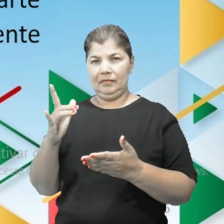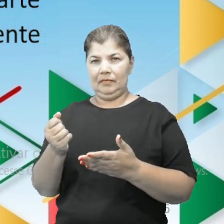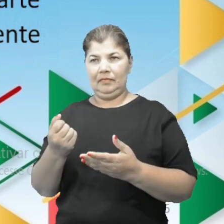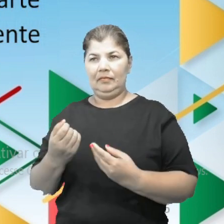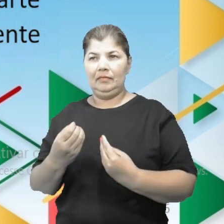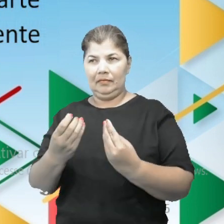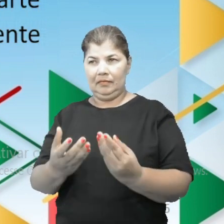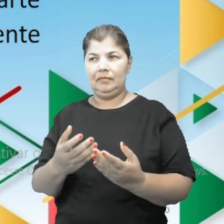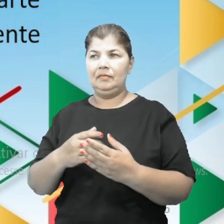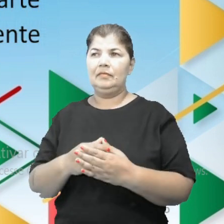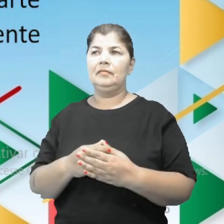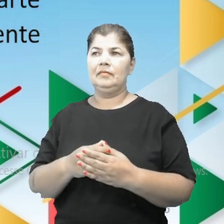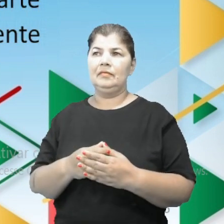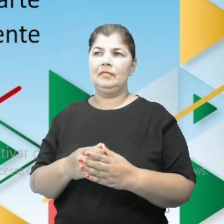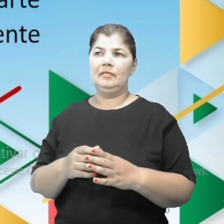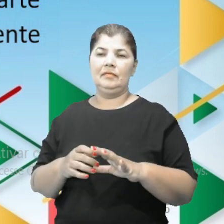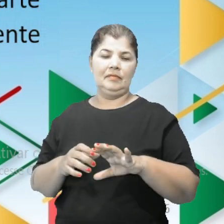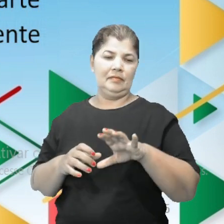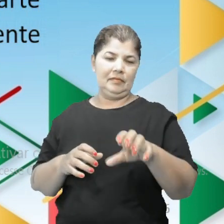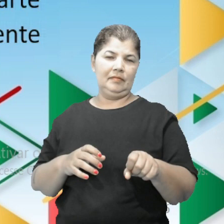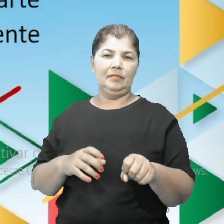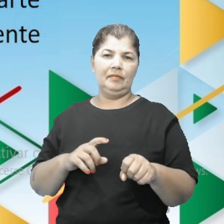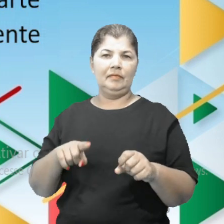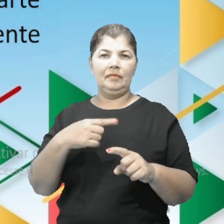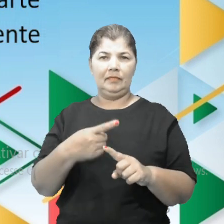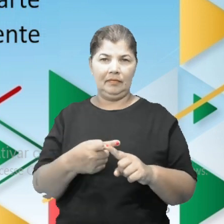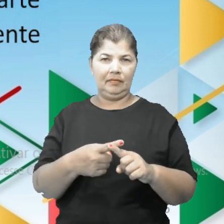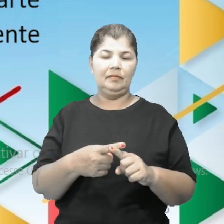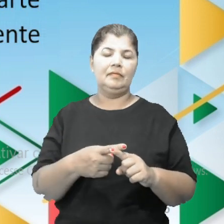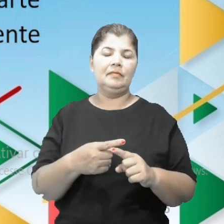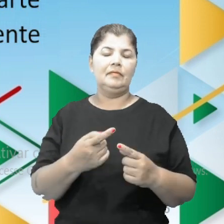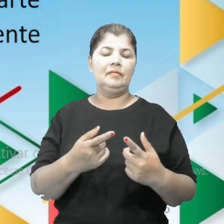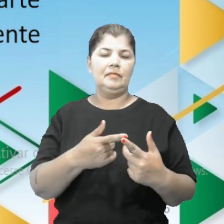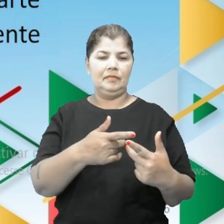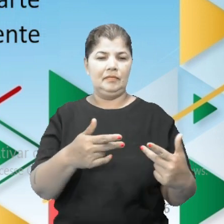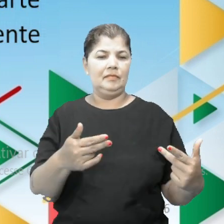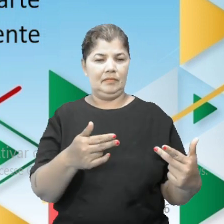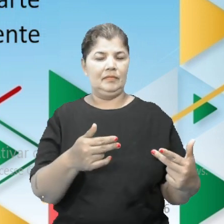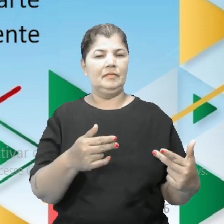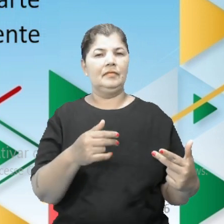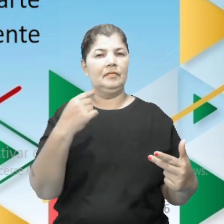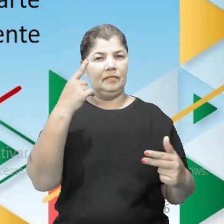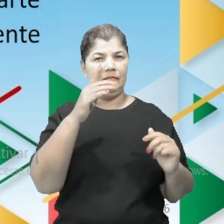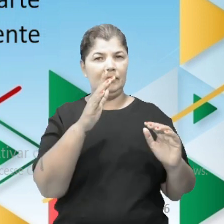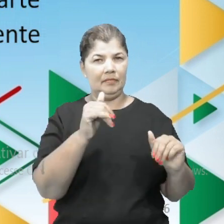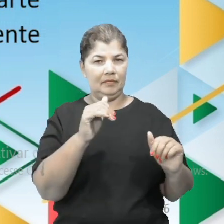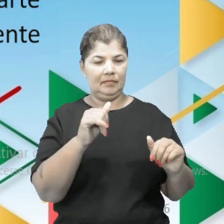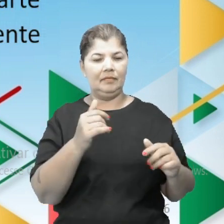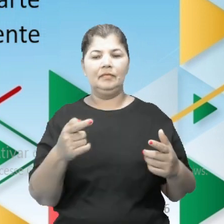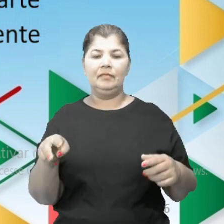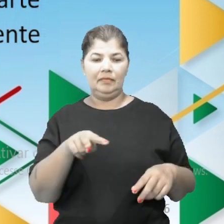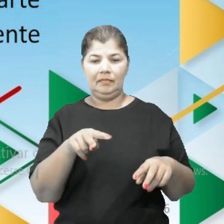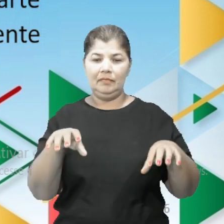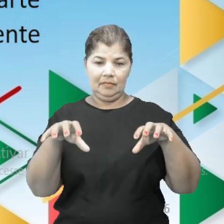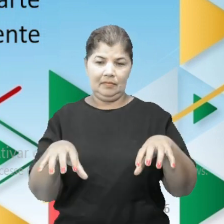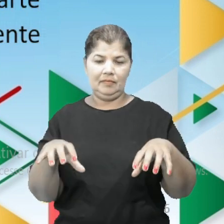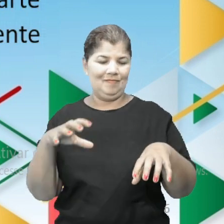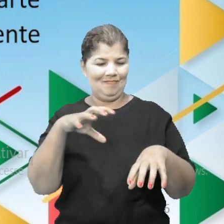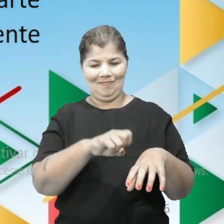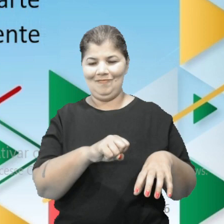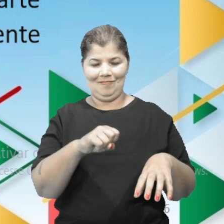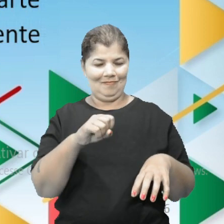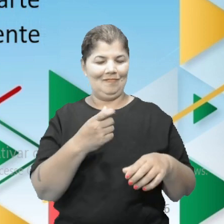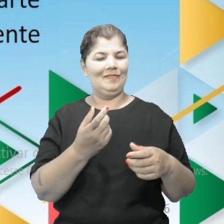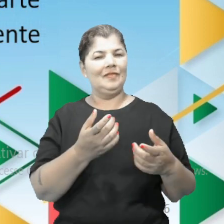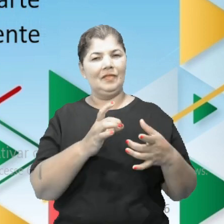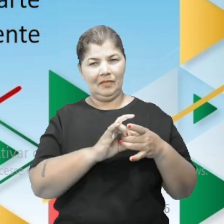E conquistou parte oriental, né, pertencente à Espanha, onde também aboliu a escravidão. Vejam só. Diante do processo,